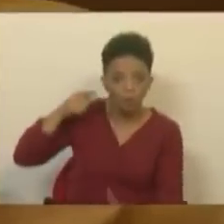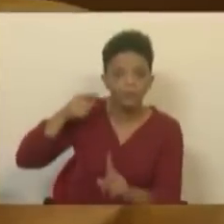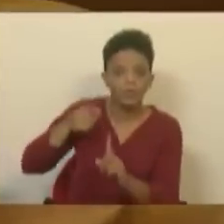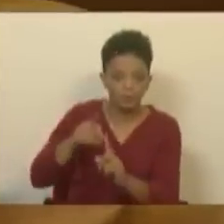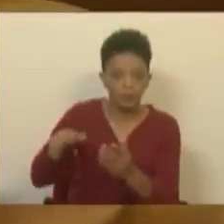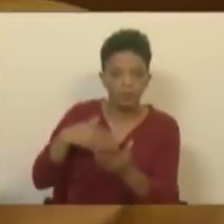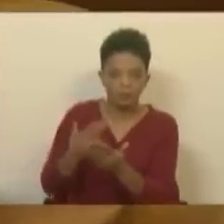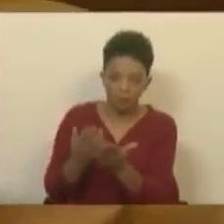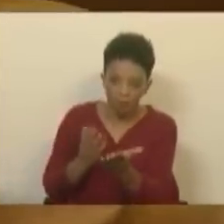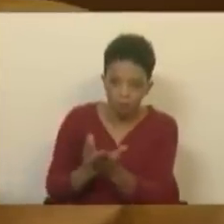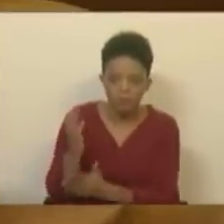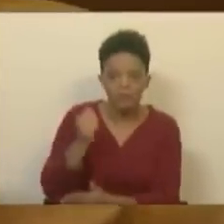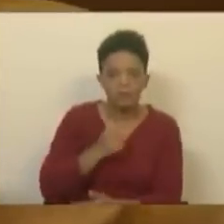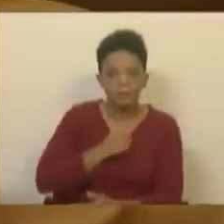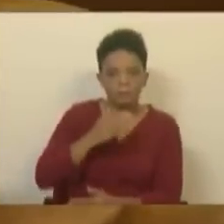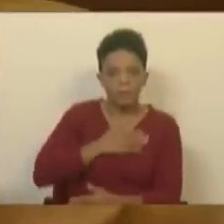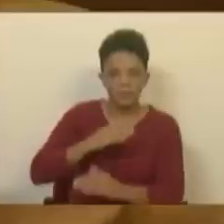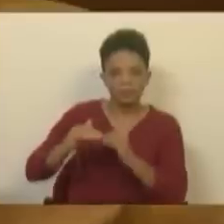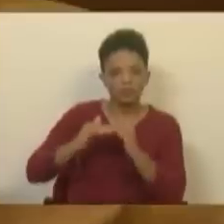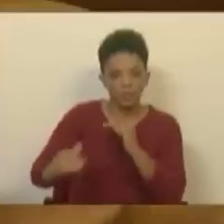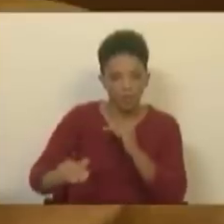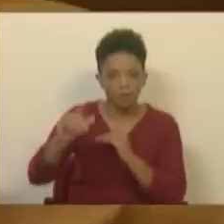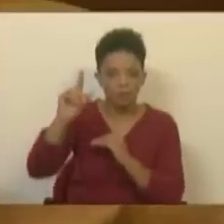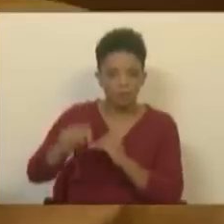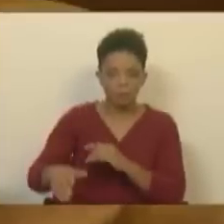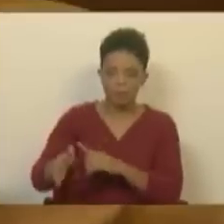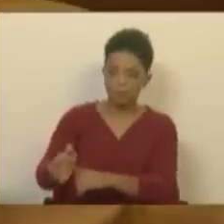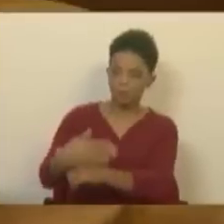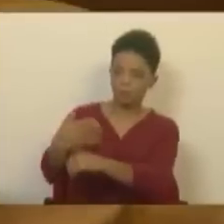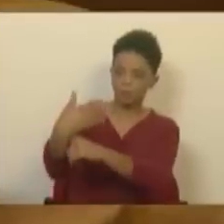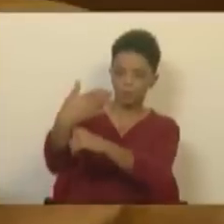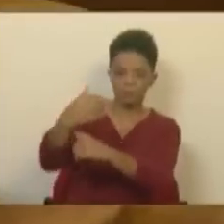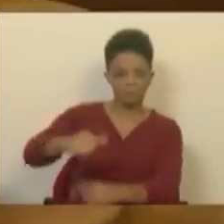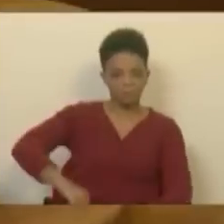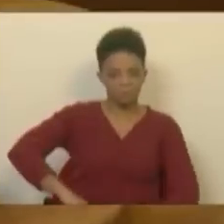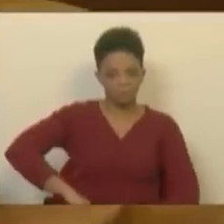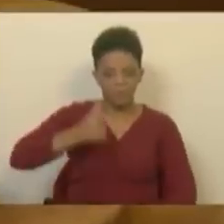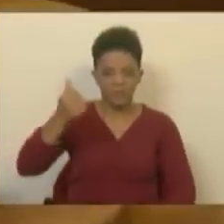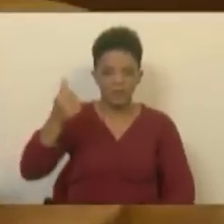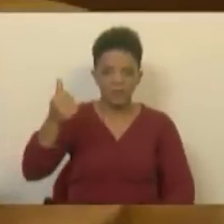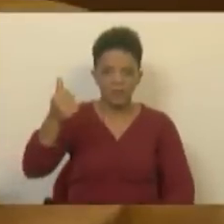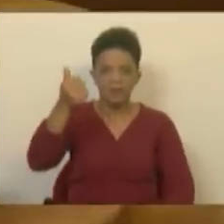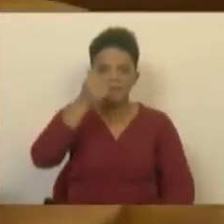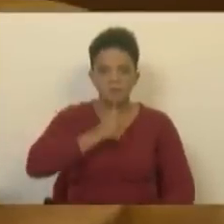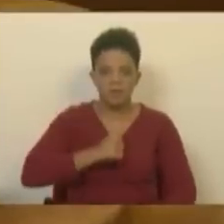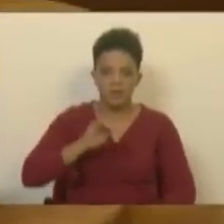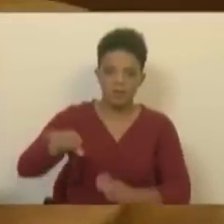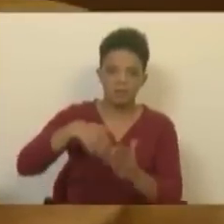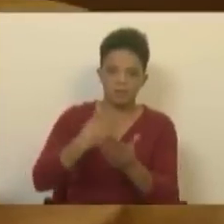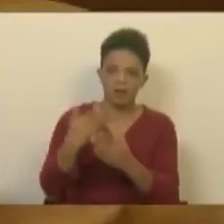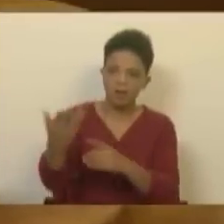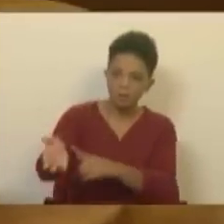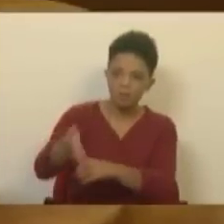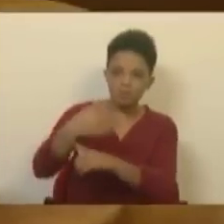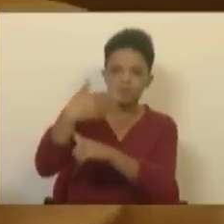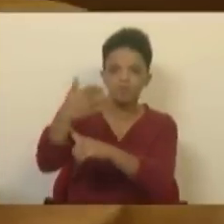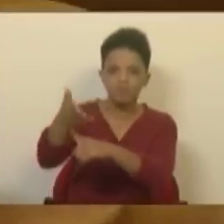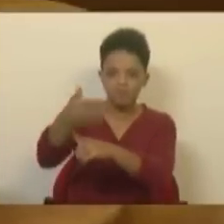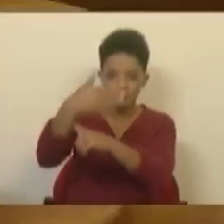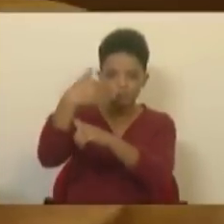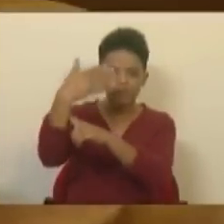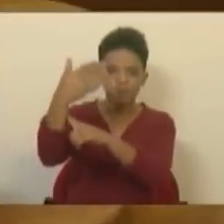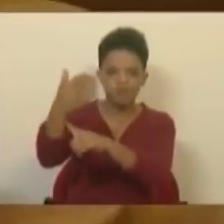para manter a empresa estável e quem que a bandeira verde e vermelha e a continuar Nas artes dos